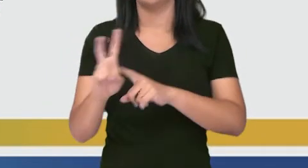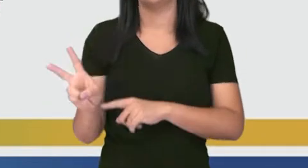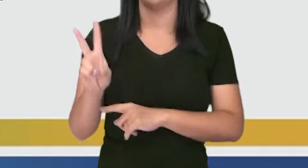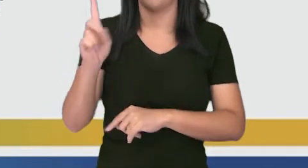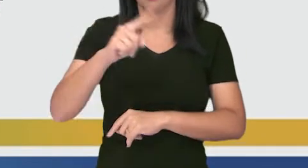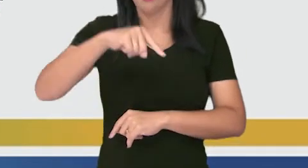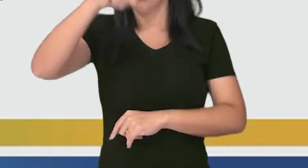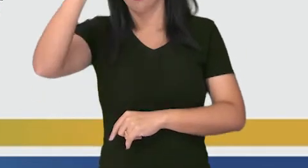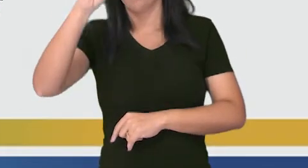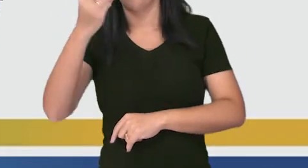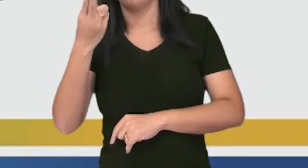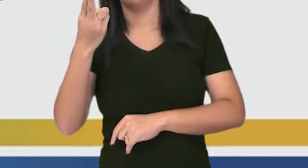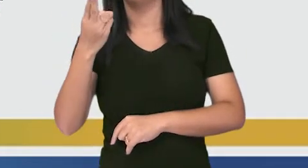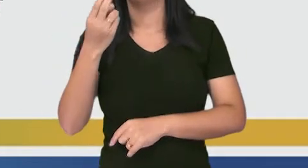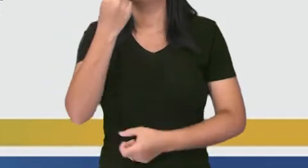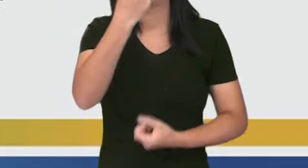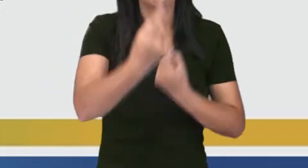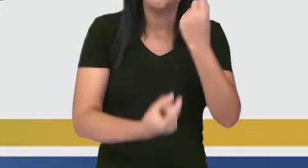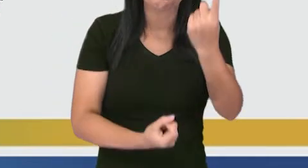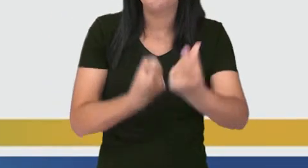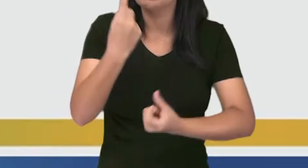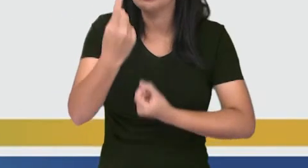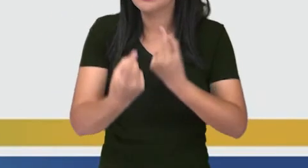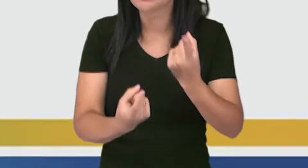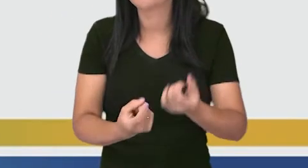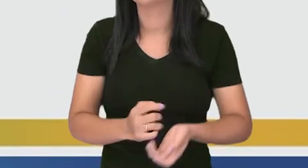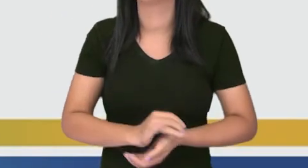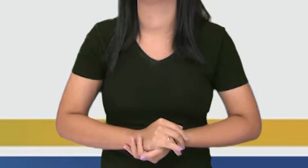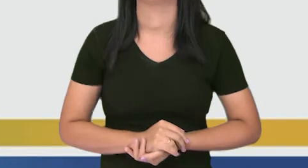baixos tá ou raros